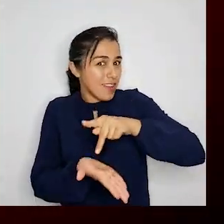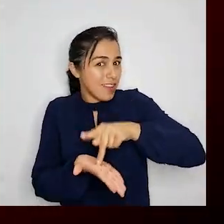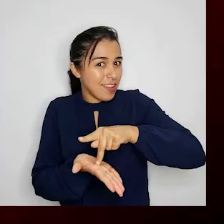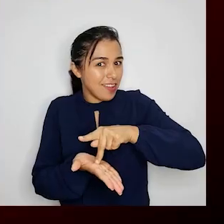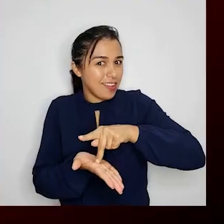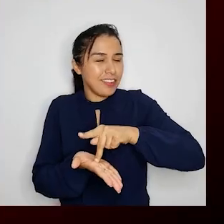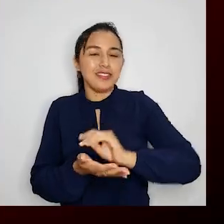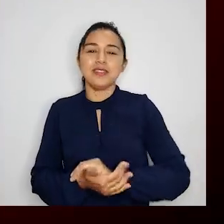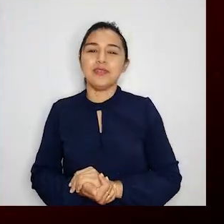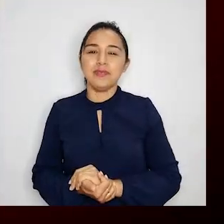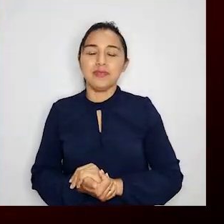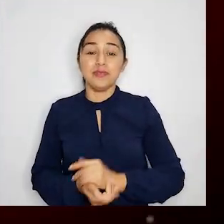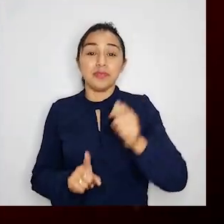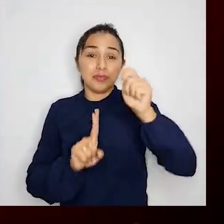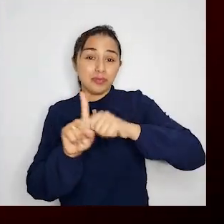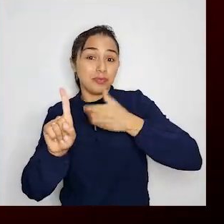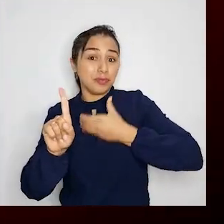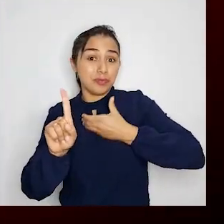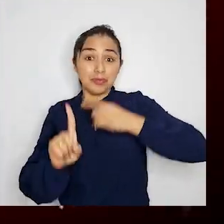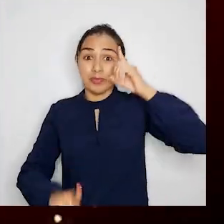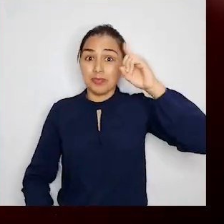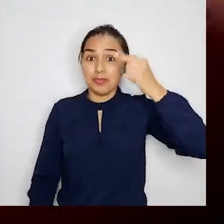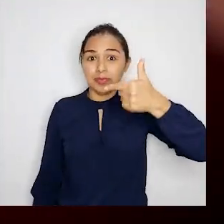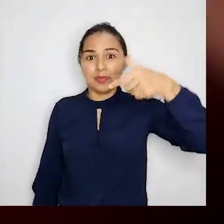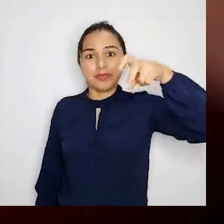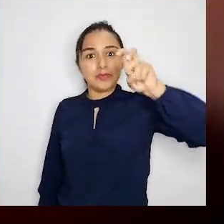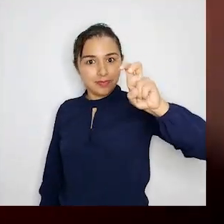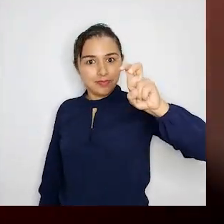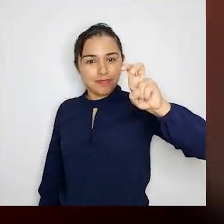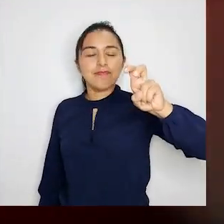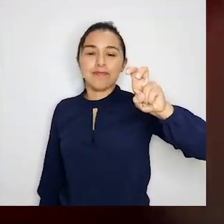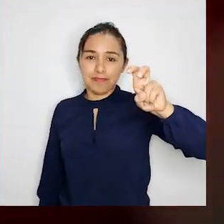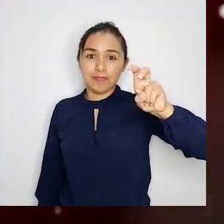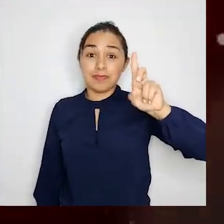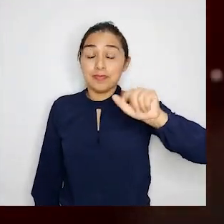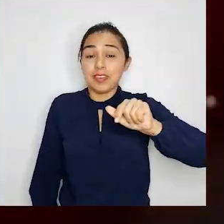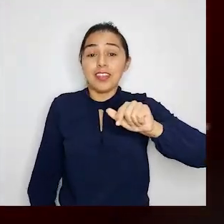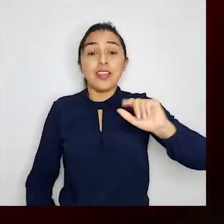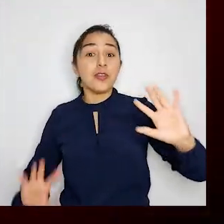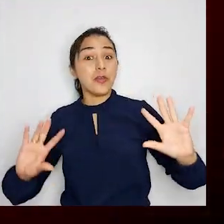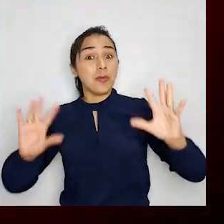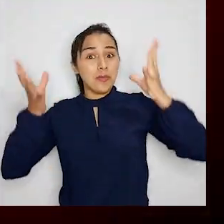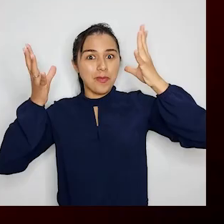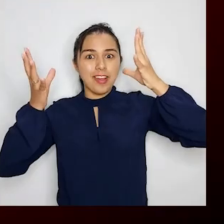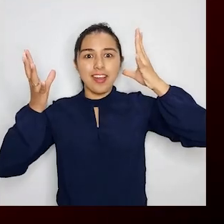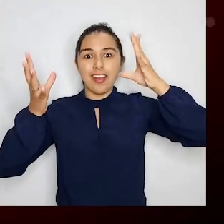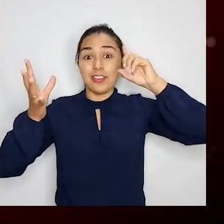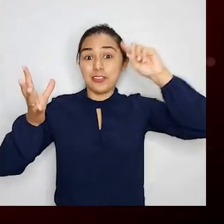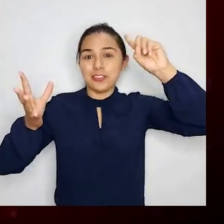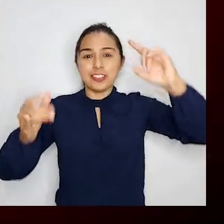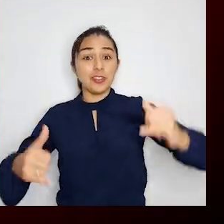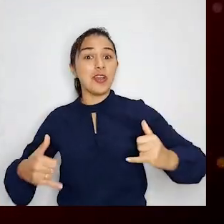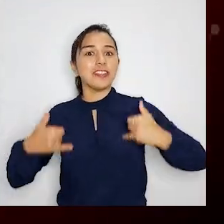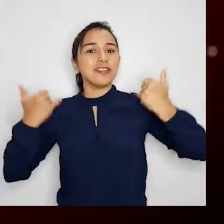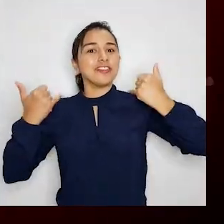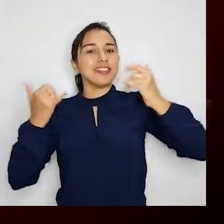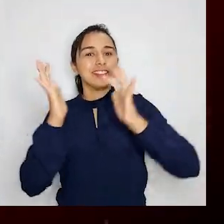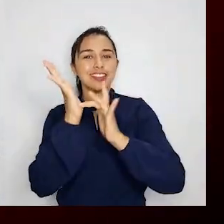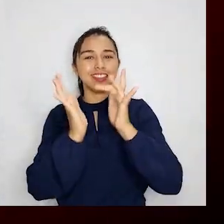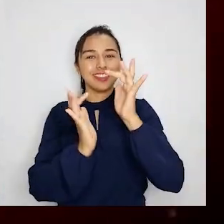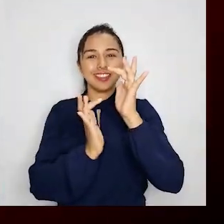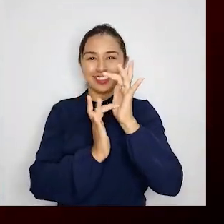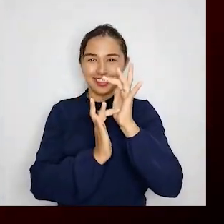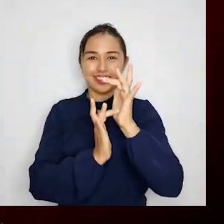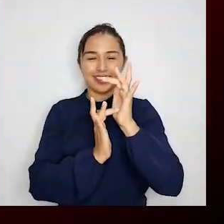do Natal? Em dezembro, dia 25, mais precisamente, comemoramos o aniversário